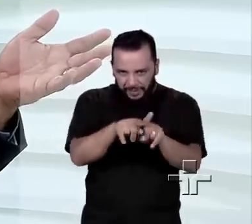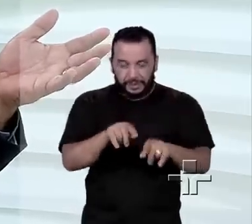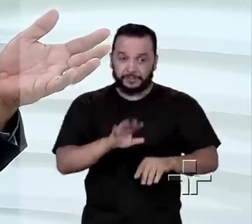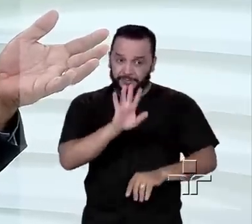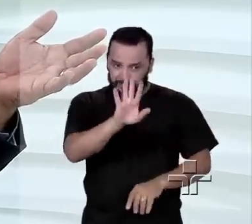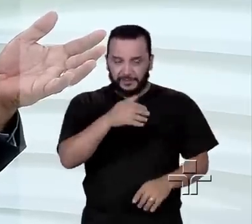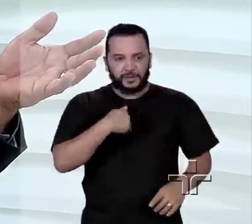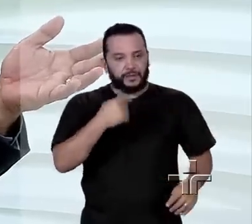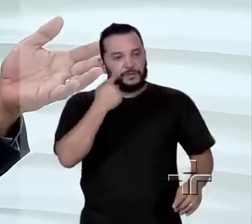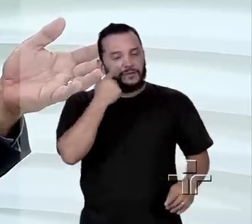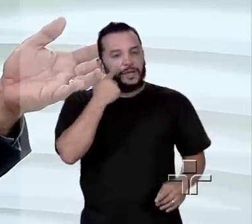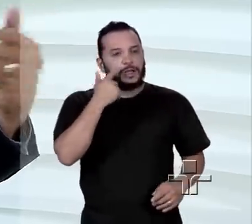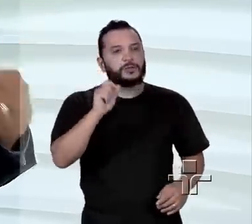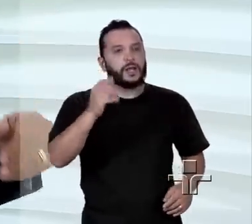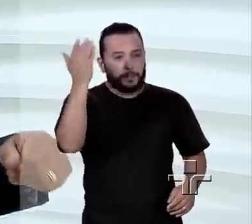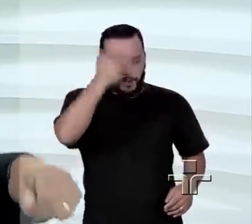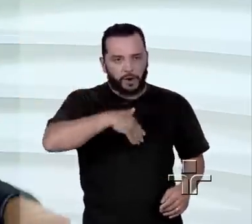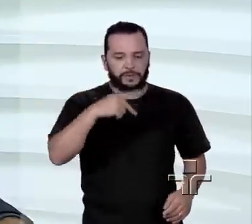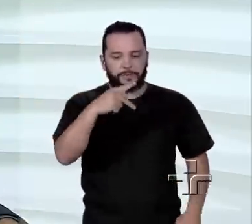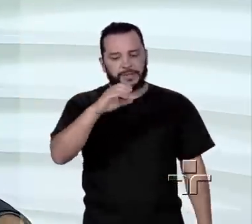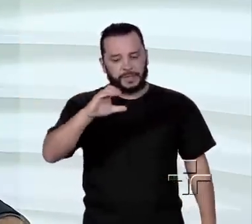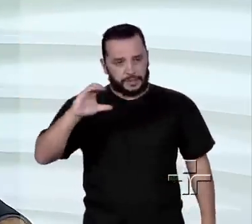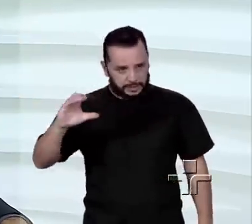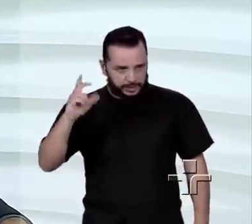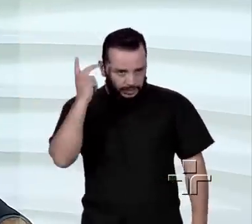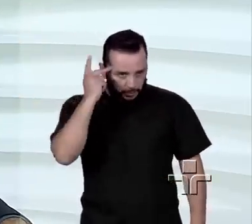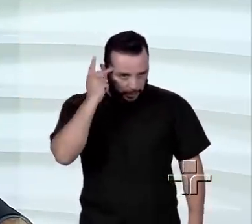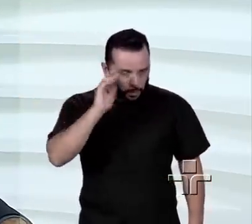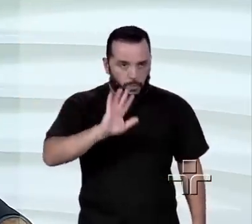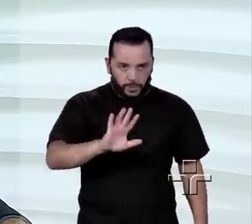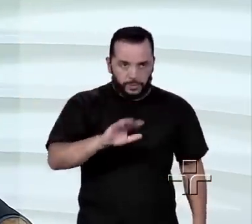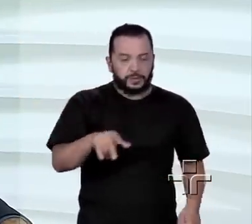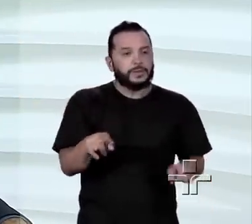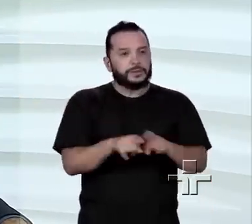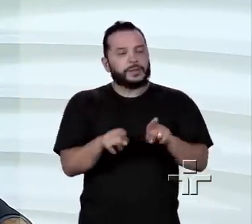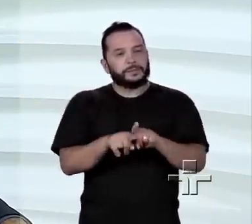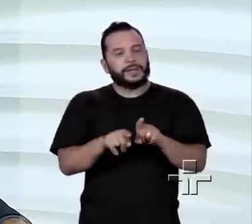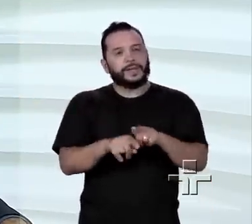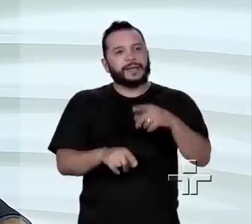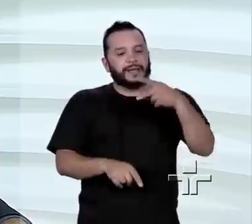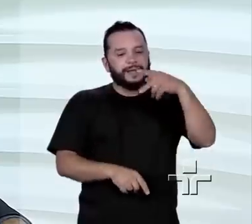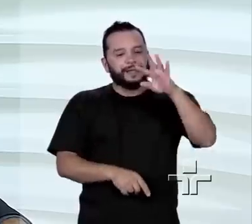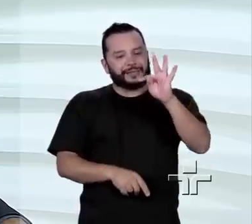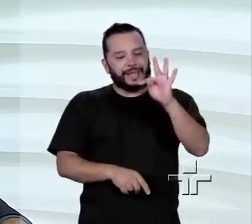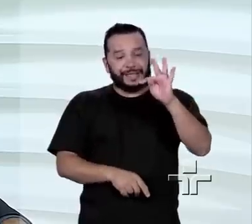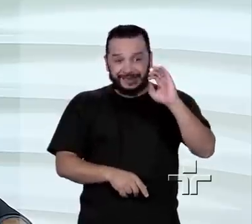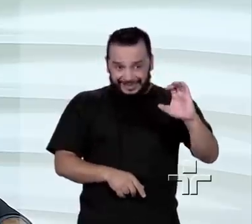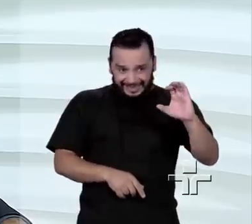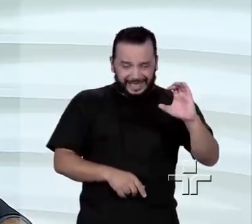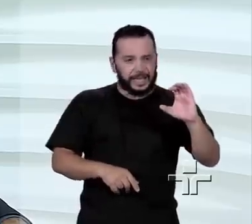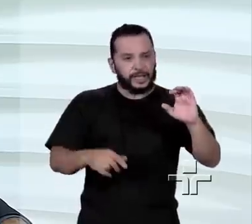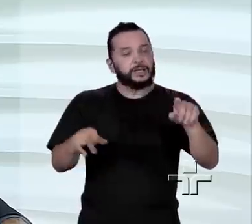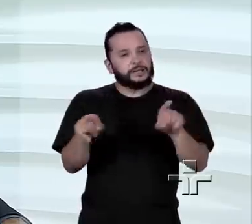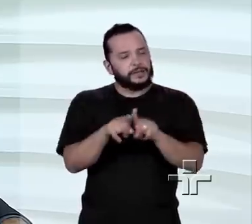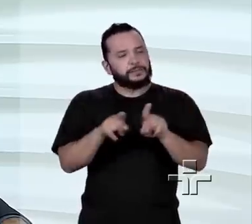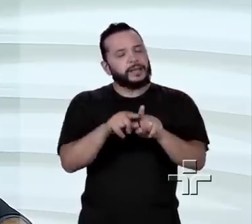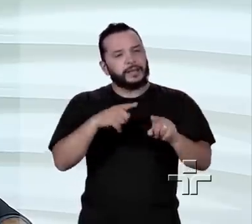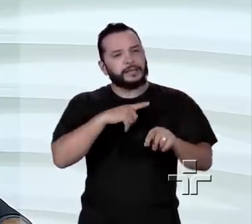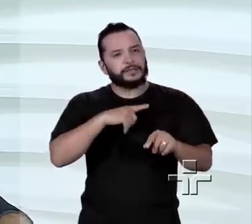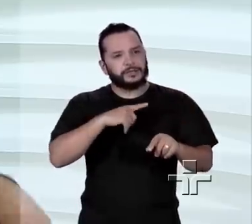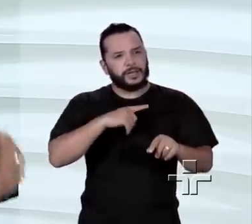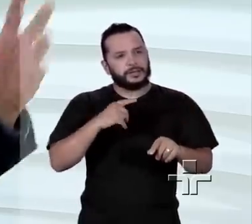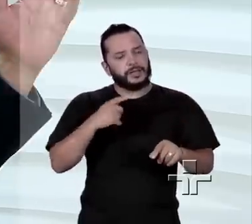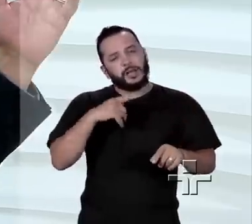aí. Seja o PCC no estado de São Paulo, o TC, Terceiro Comando, o Comando Revolucionário Brasileiro da Criminalidade, o